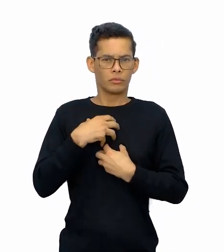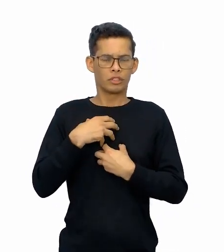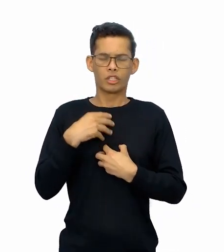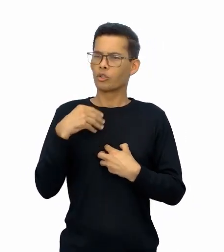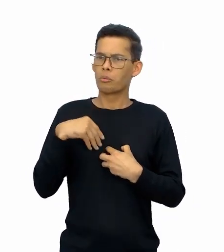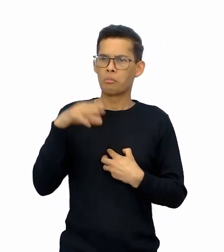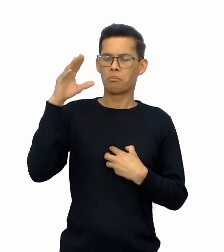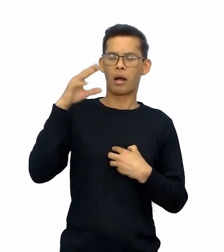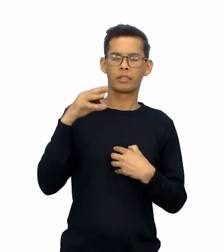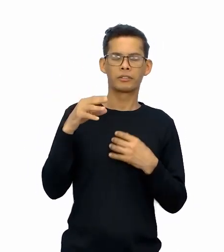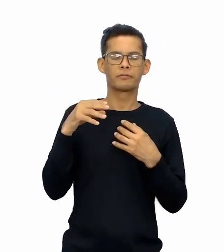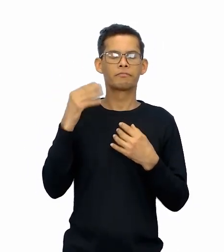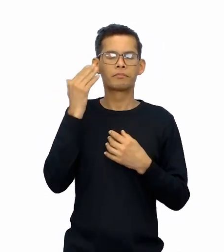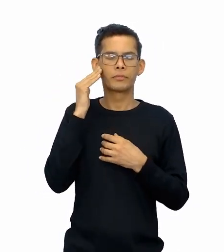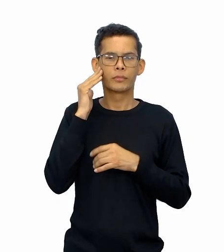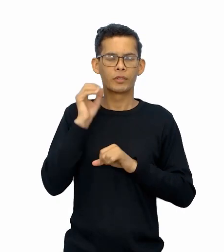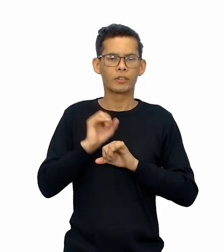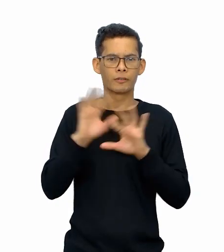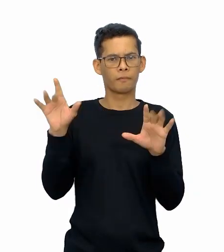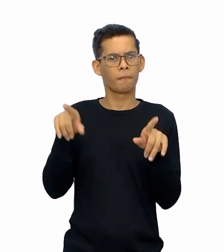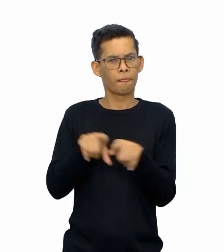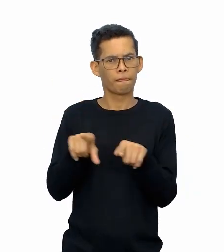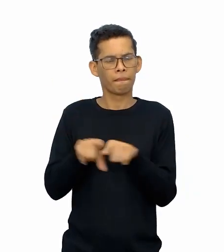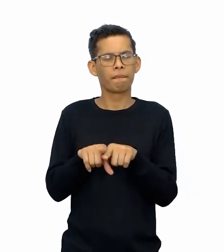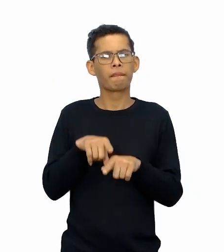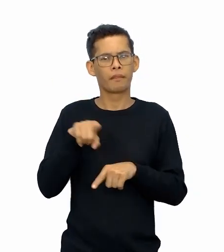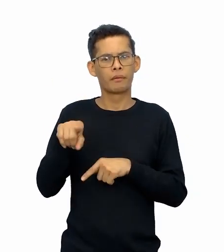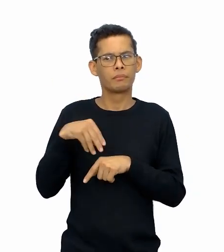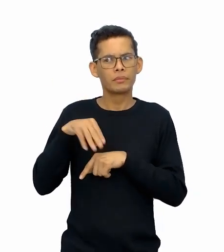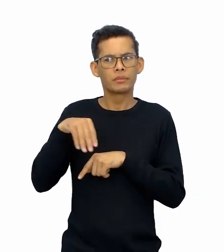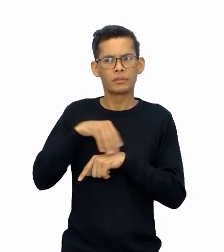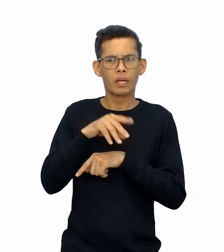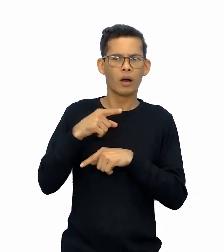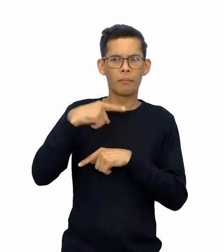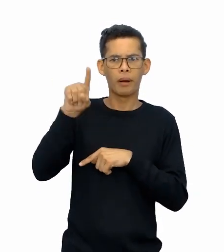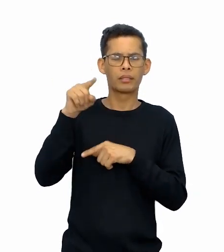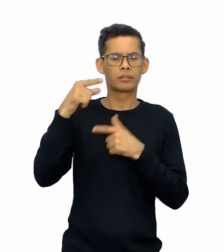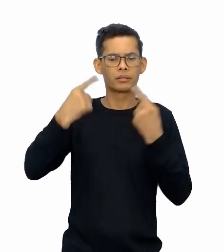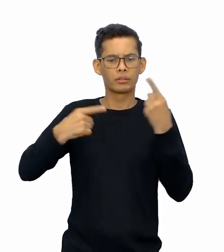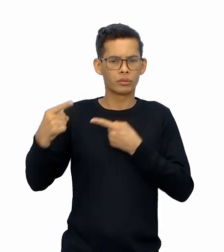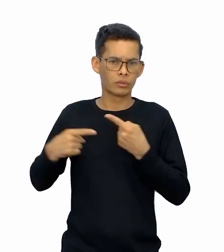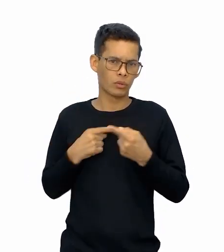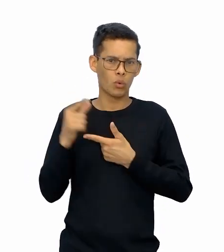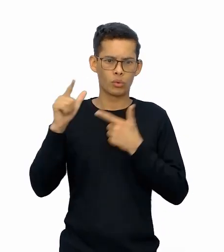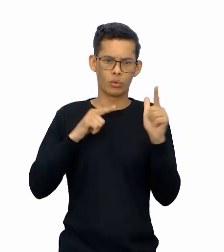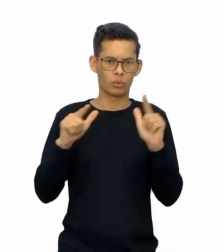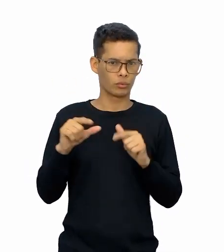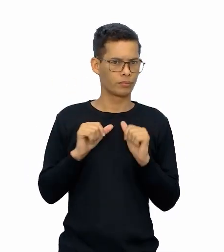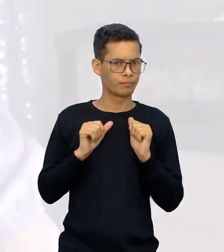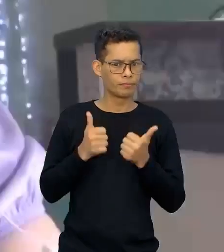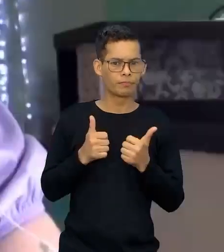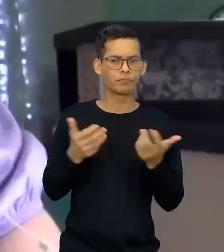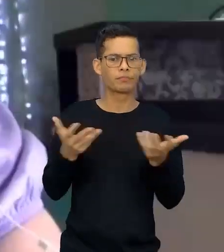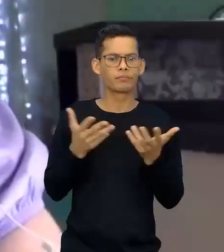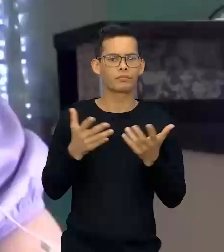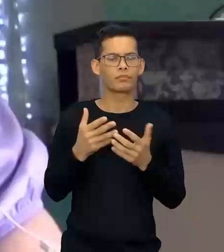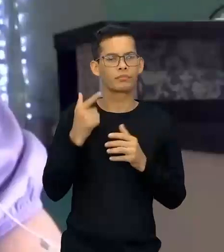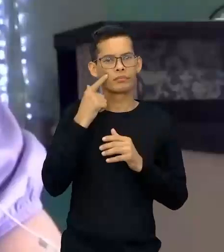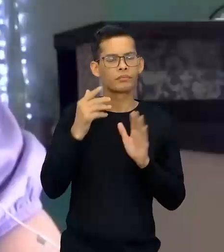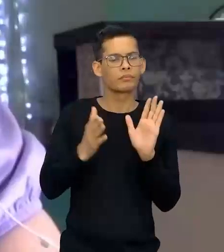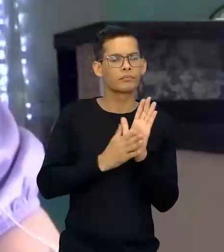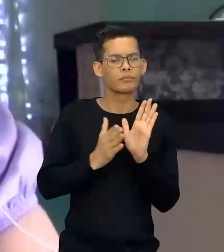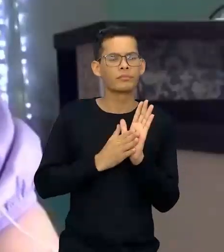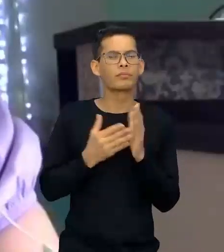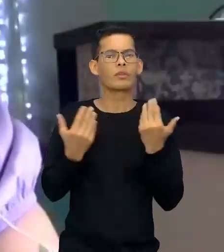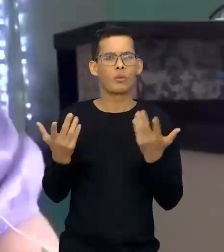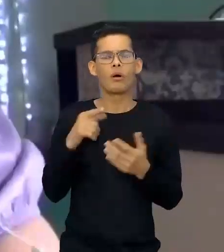concreta e também pode ser um gatilho para outras discussões, né? E agora vamos ouvir as propostas